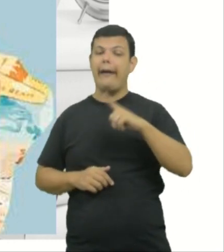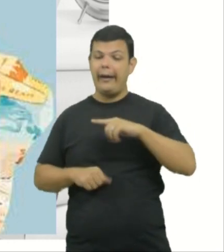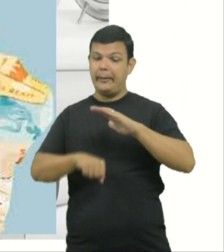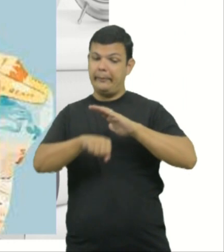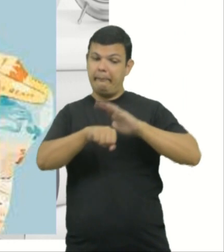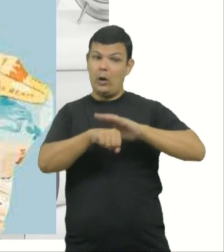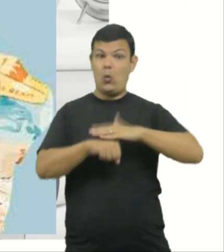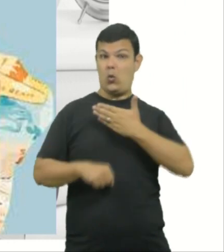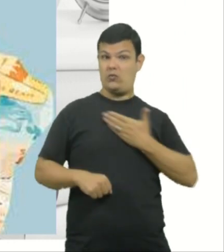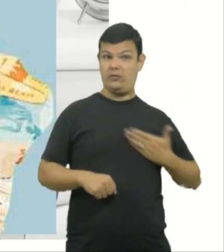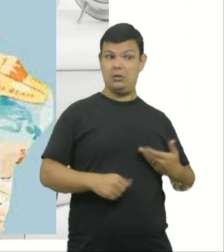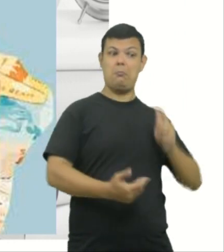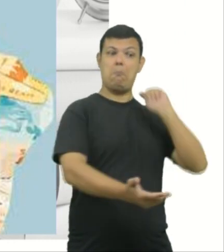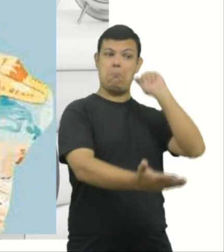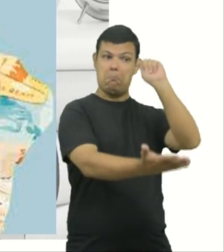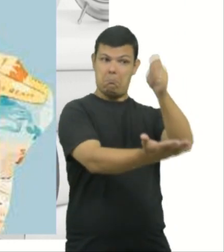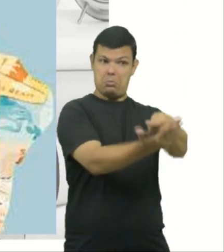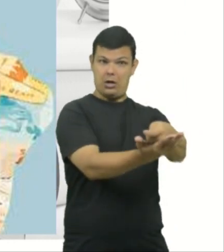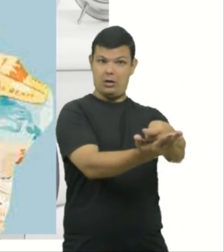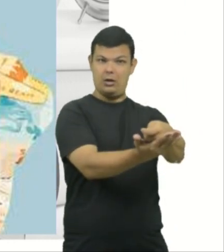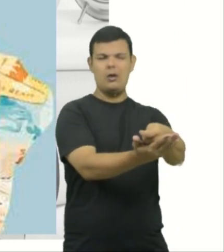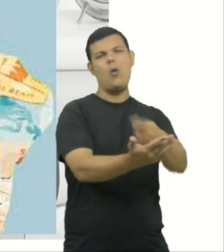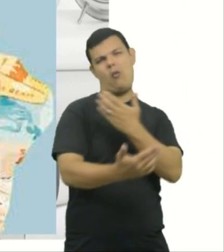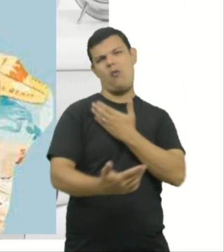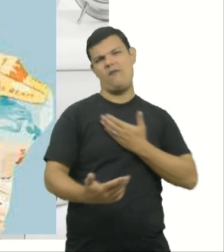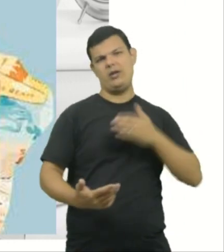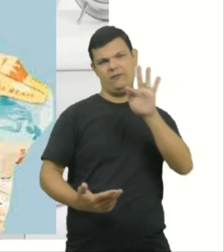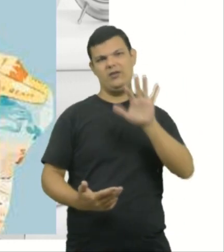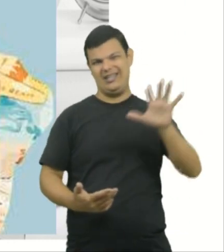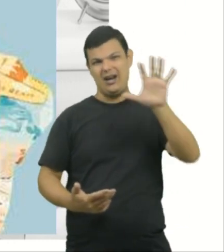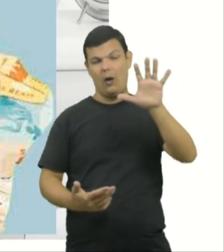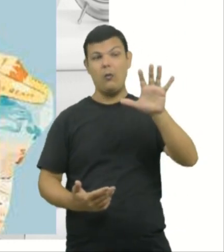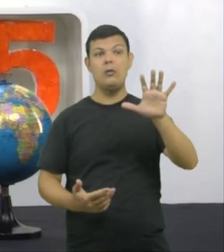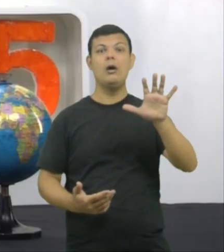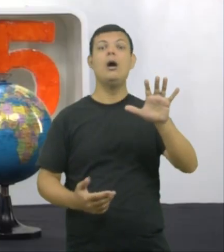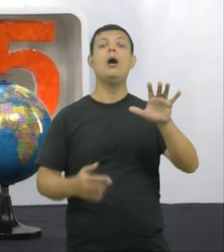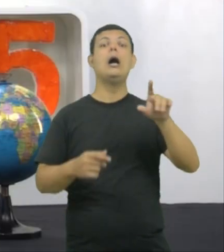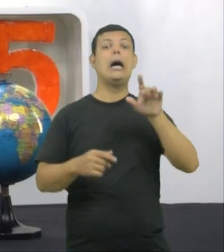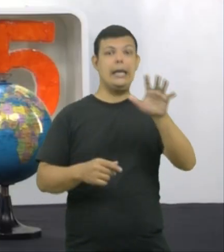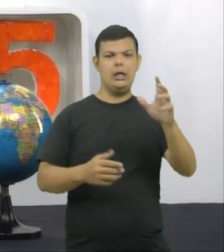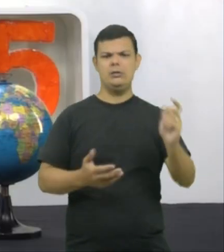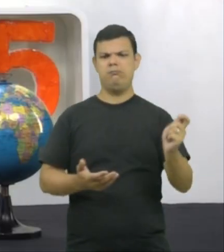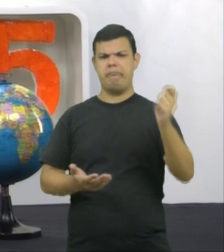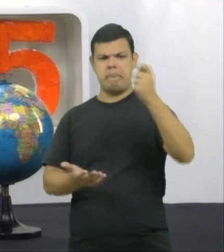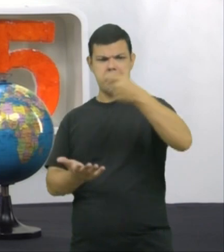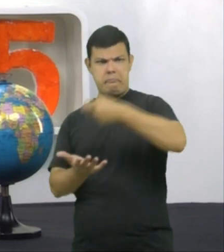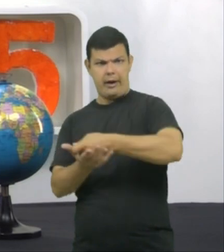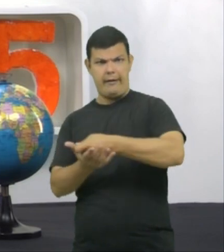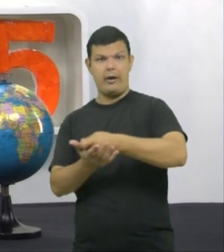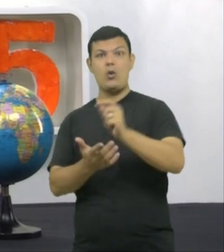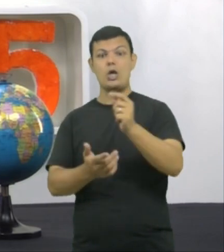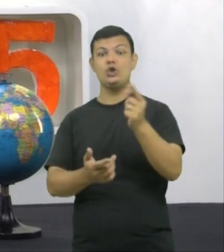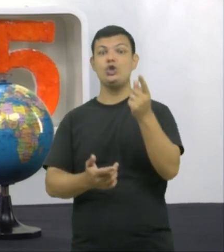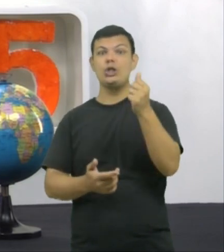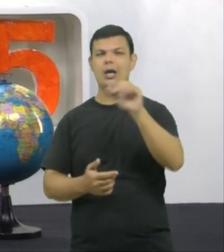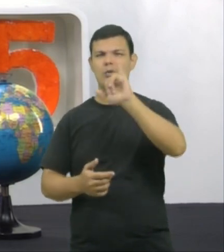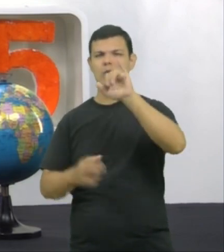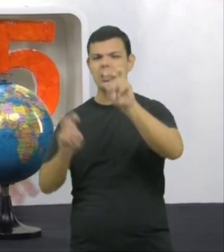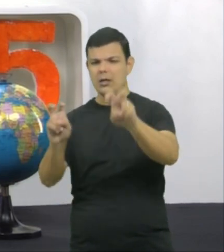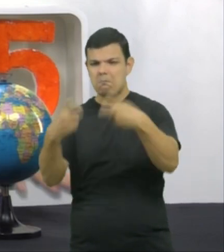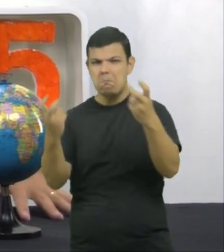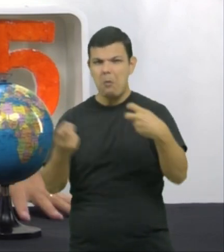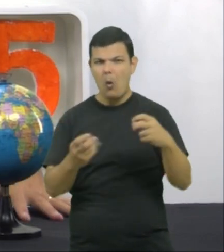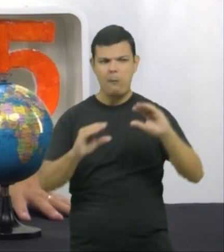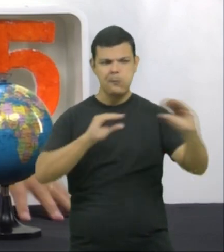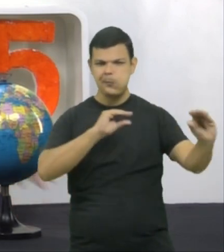comprado pelo governo, tá? No caso o governo federal, que é comprado com dinheiro de recursos públicos, que são arrecadados através